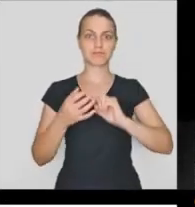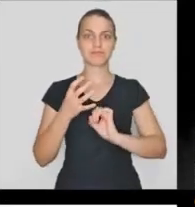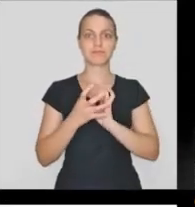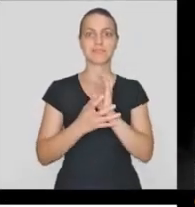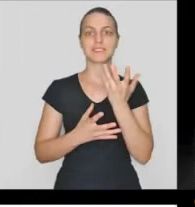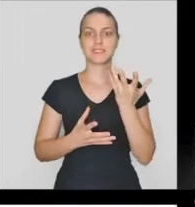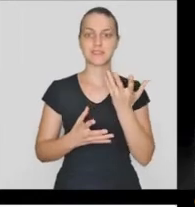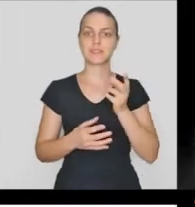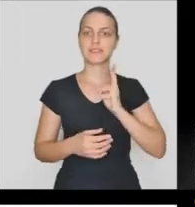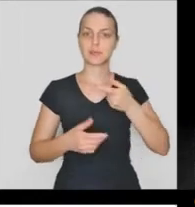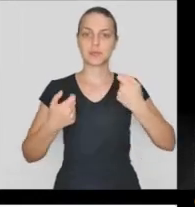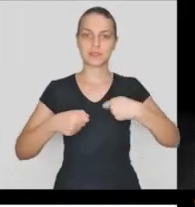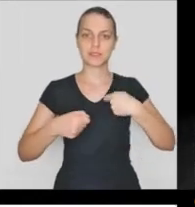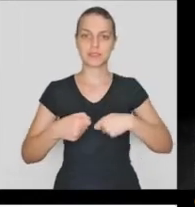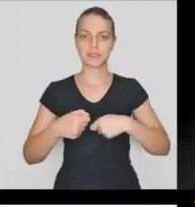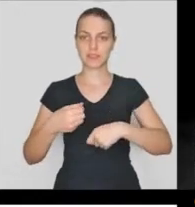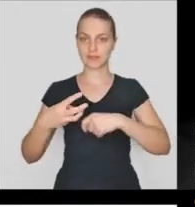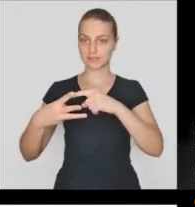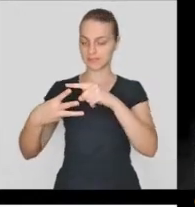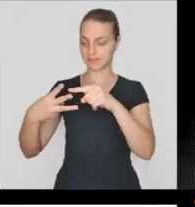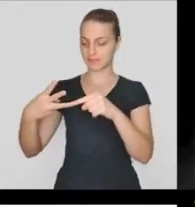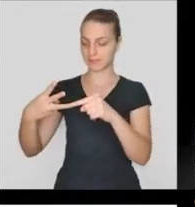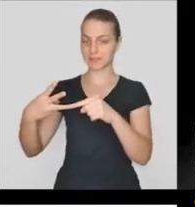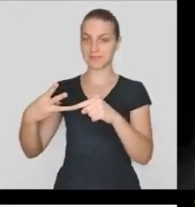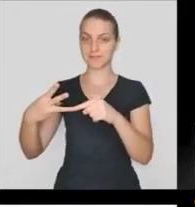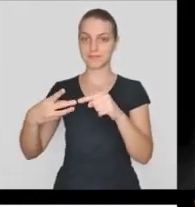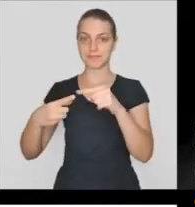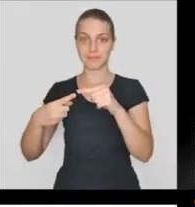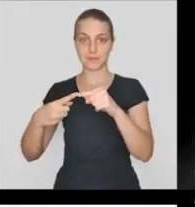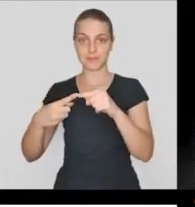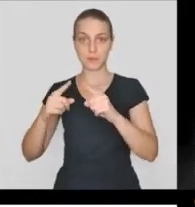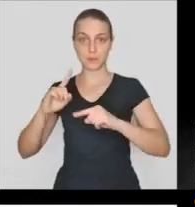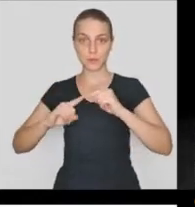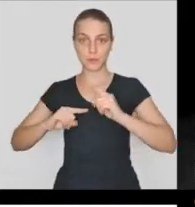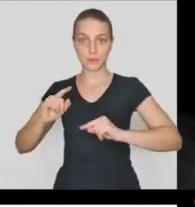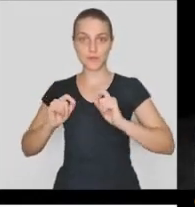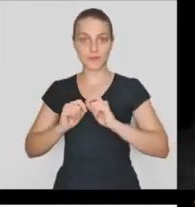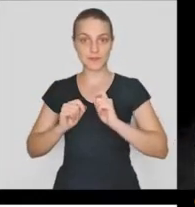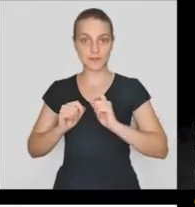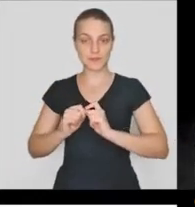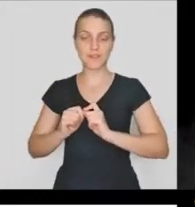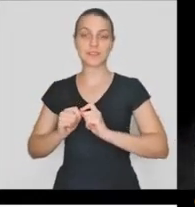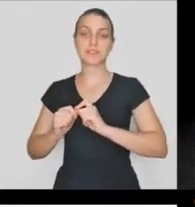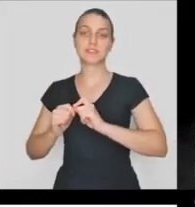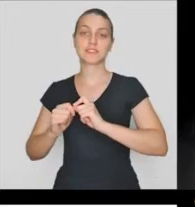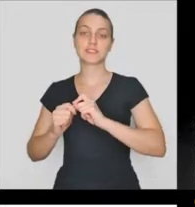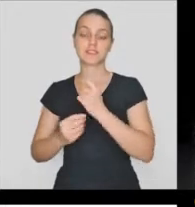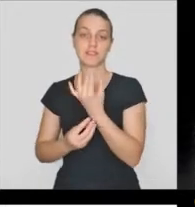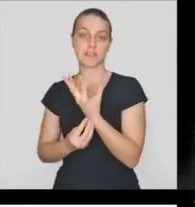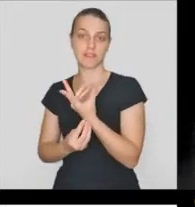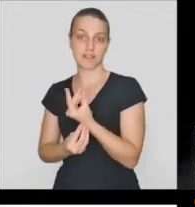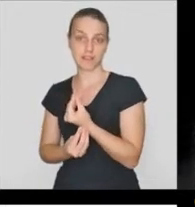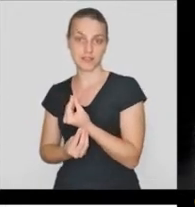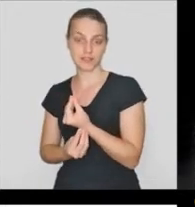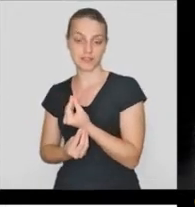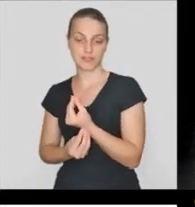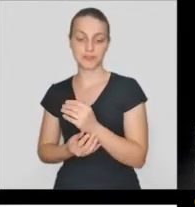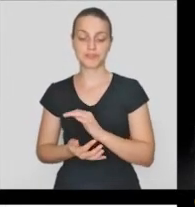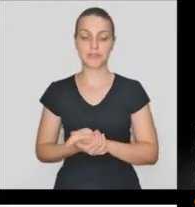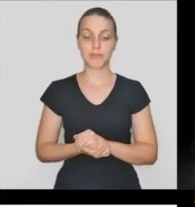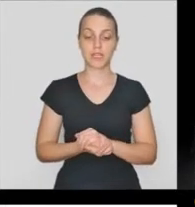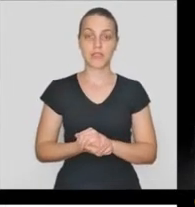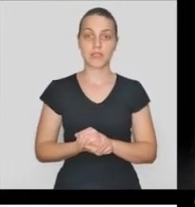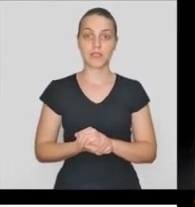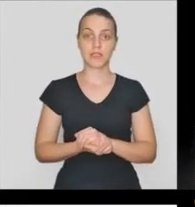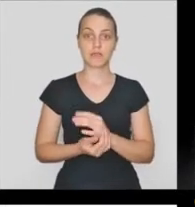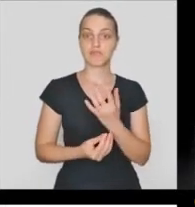arte precisa de 3 elementos. O artista, aquele que produz a arte, a própria obra de arte, que aqui está representada por